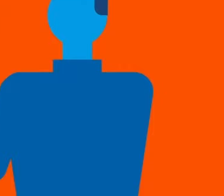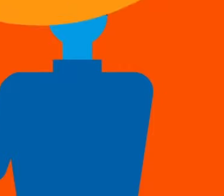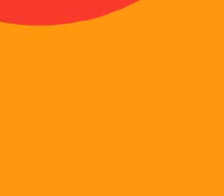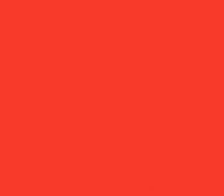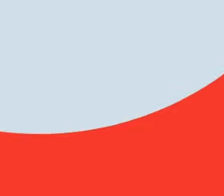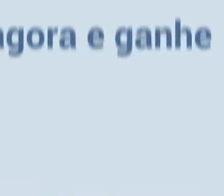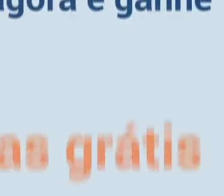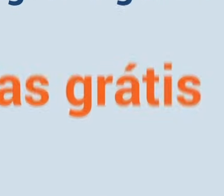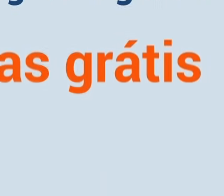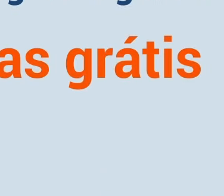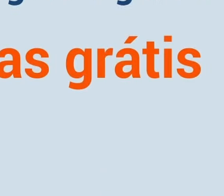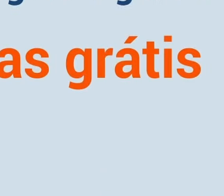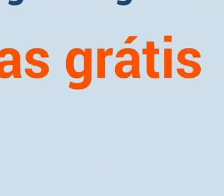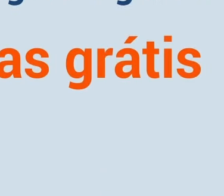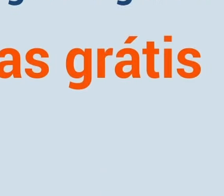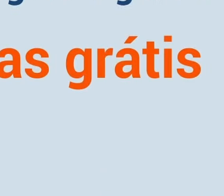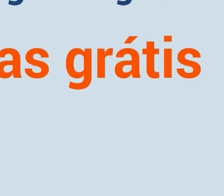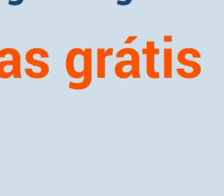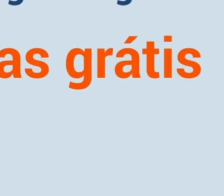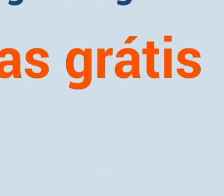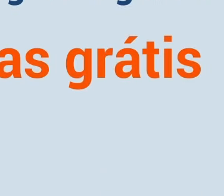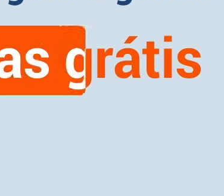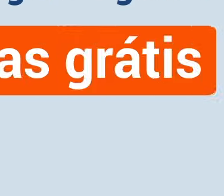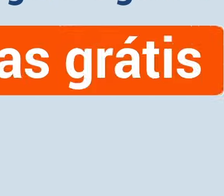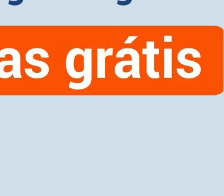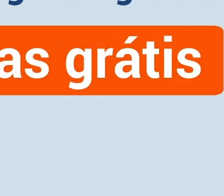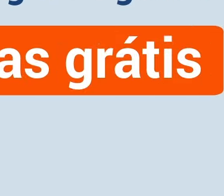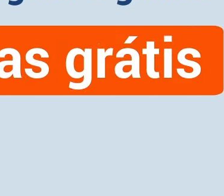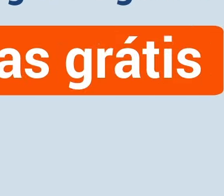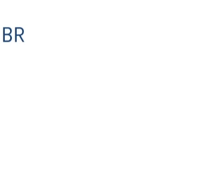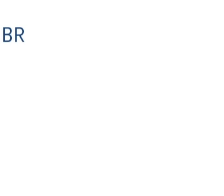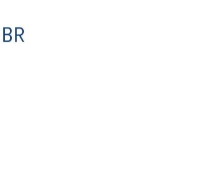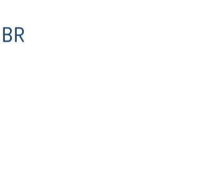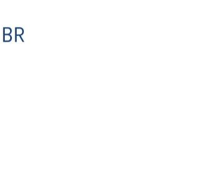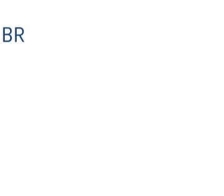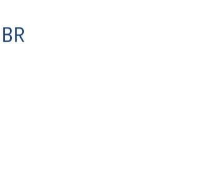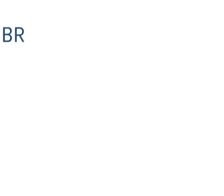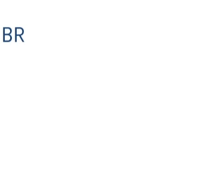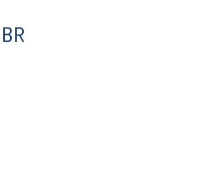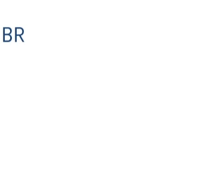prevalece poder monitor acesse agora e ganhe 30 dias